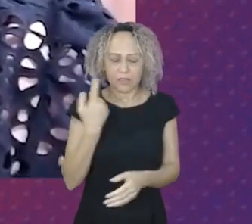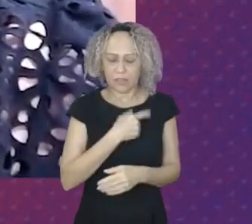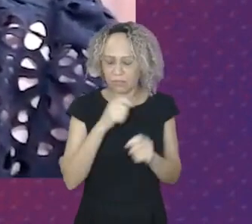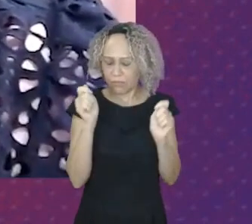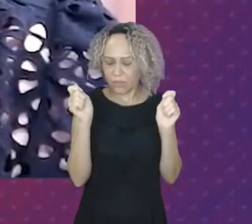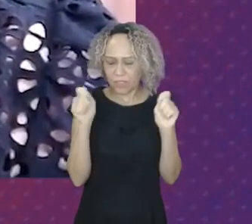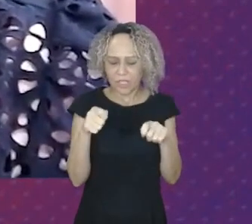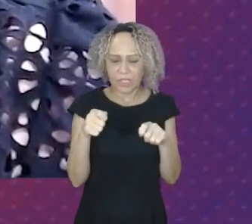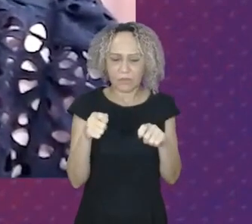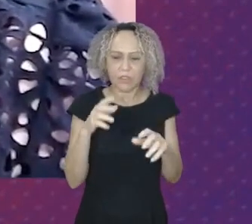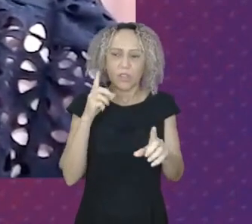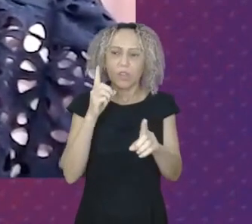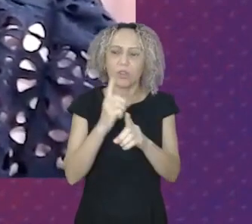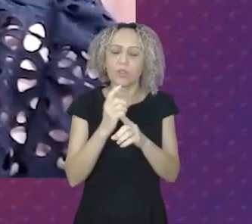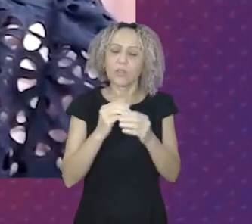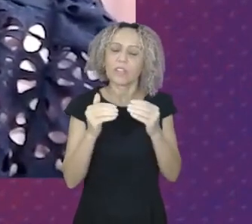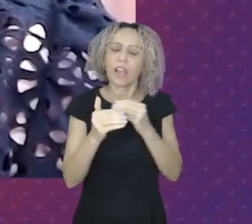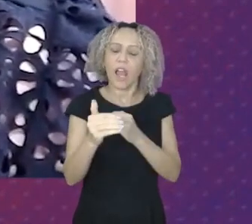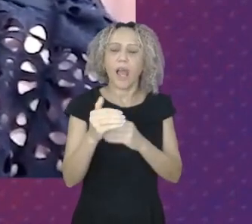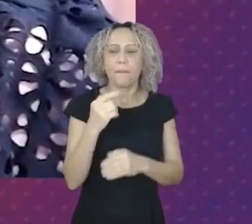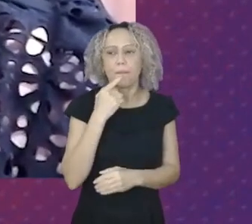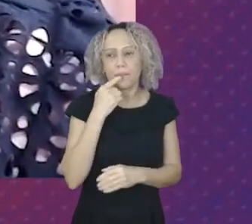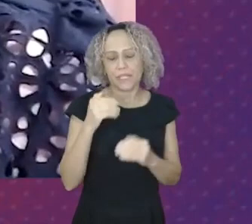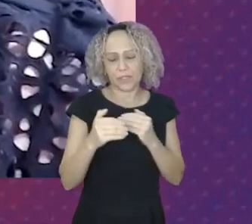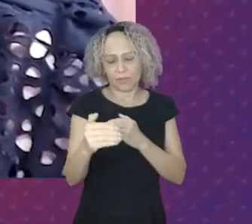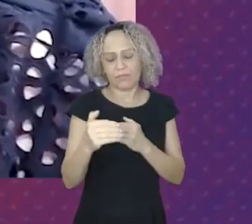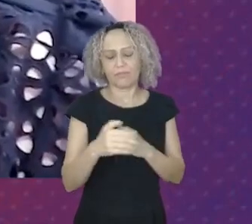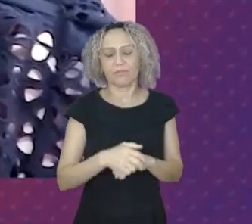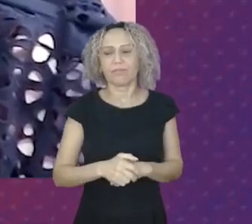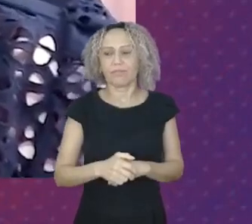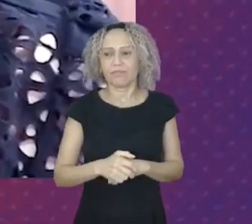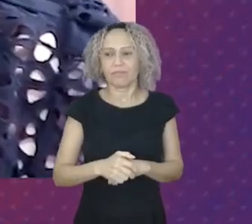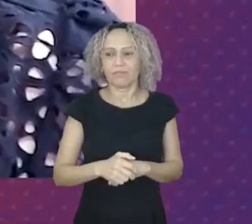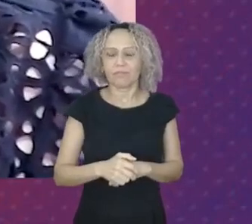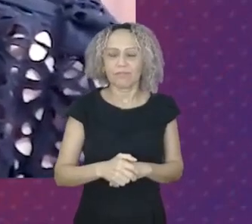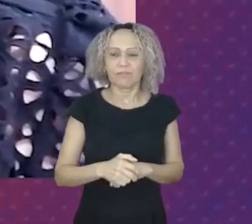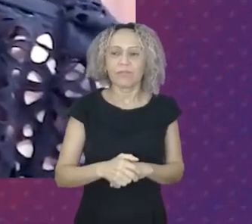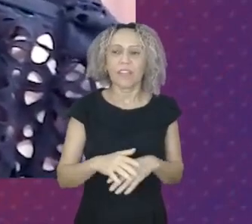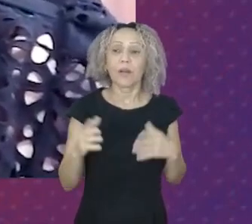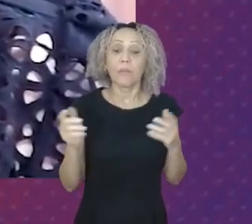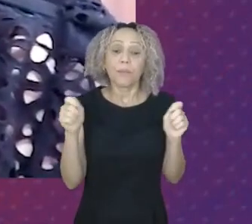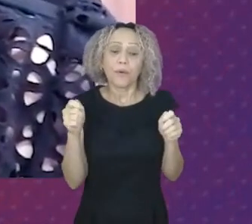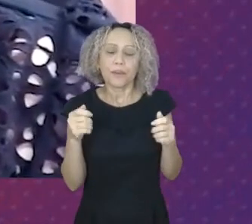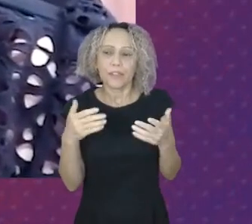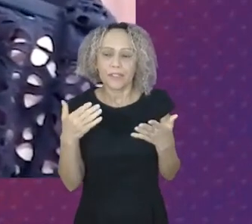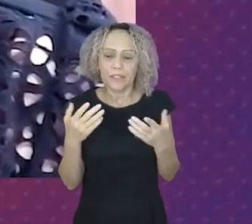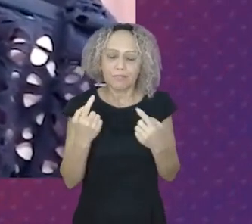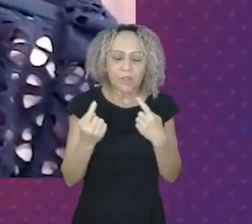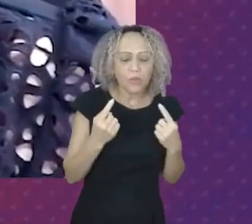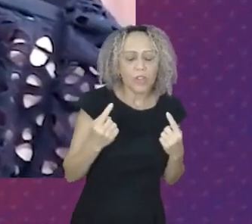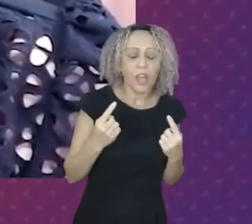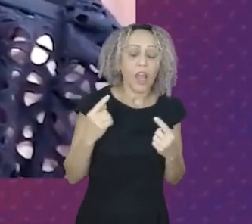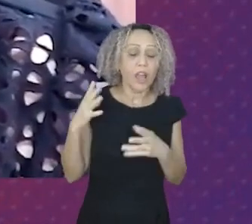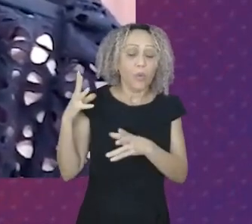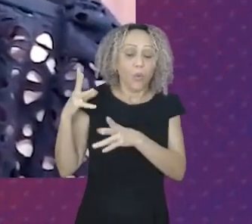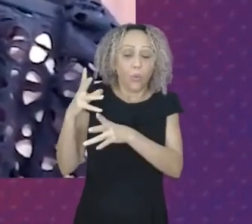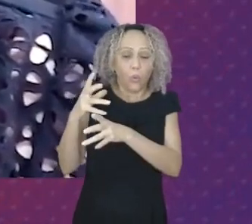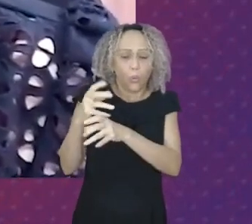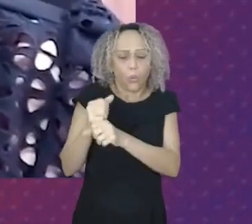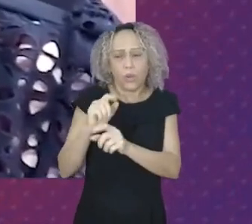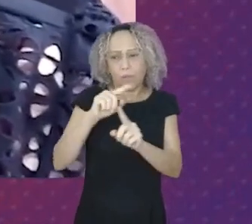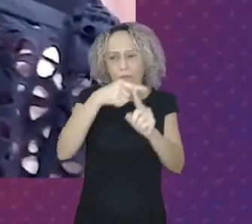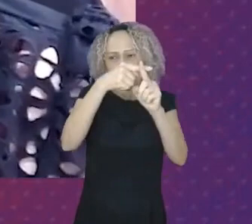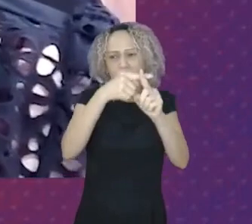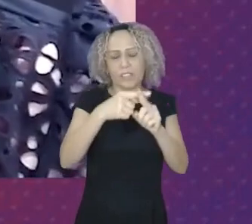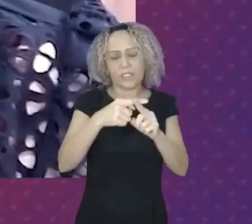encontrar brevemente nas nossas lutas cotidianas aí e poder comemorar resultados positivos que nós já